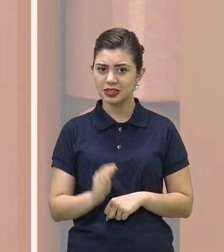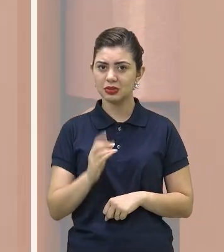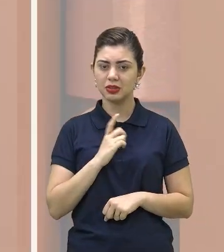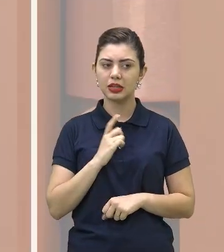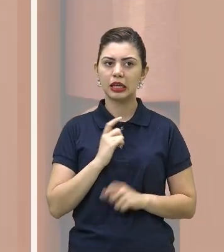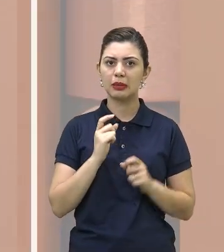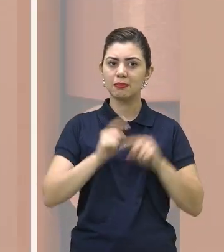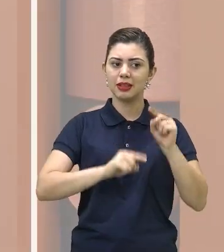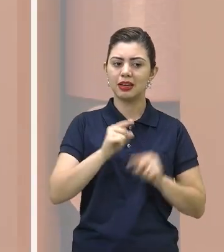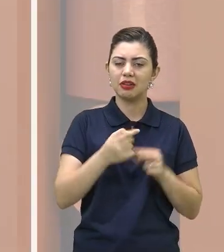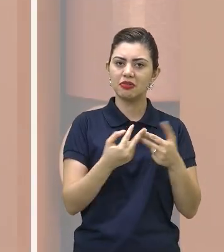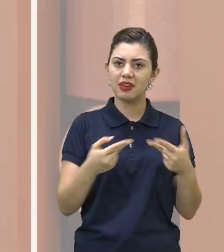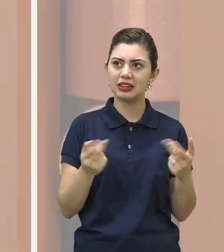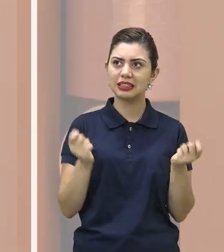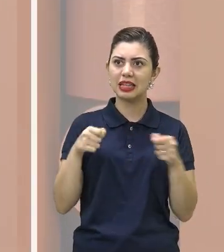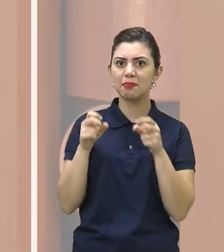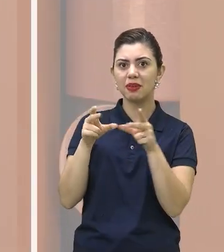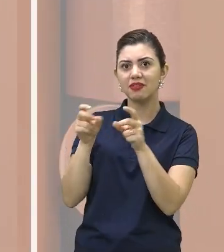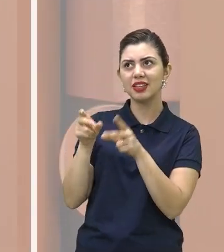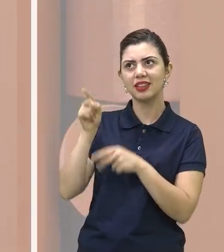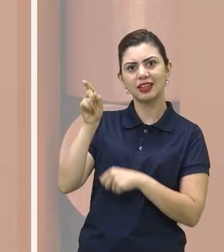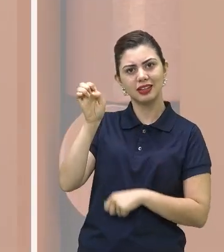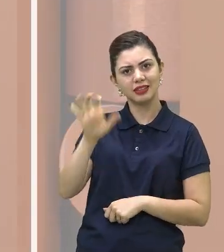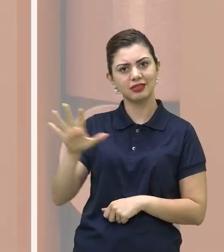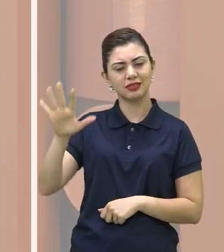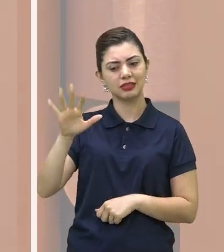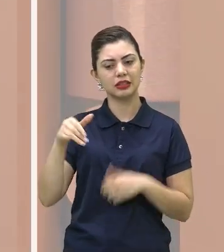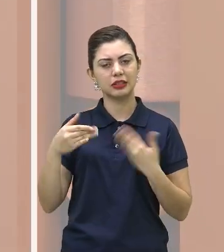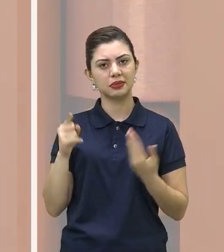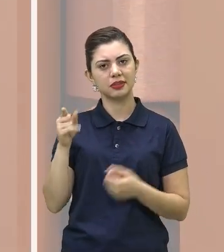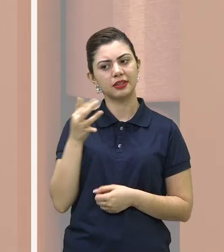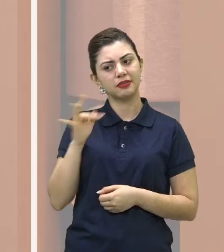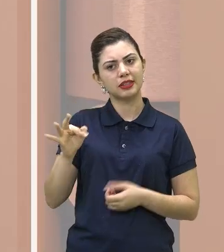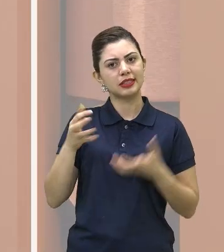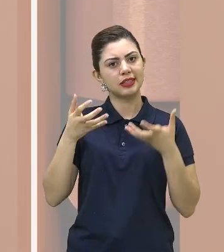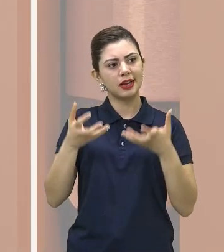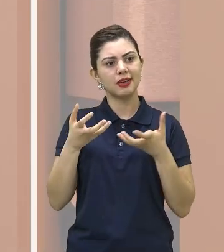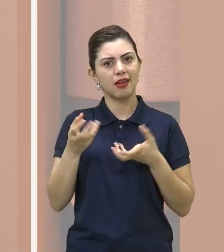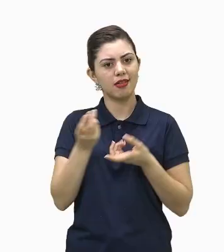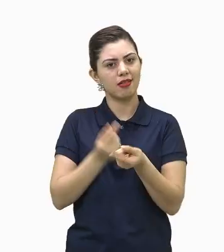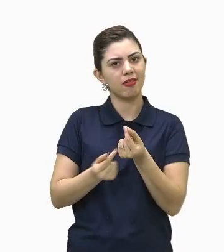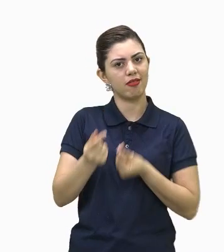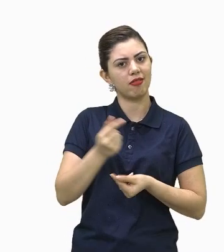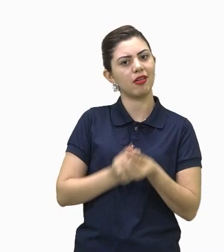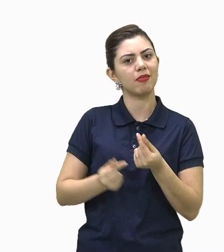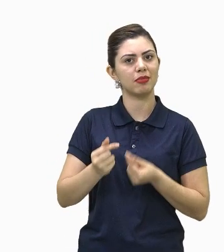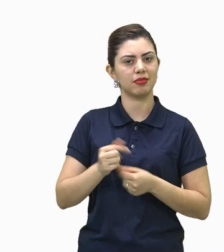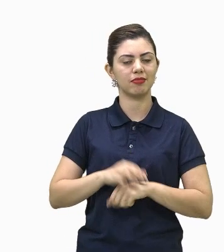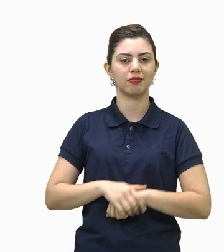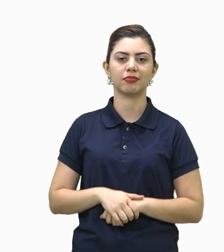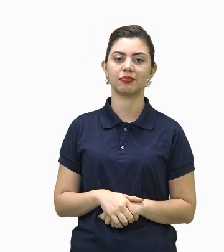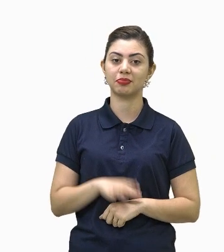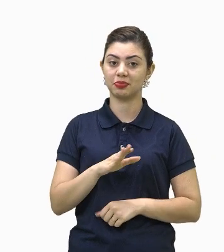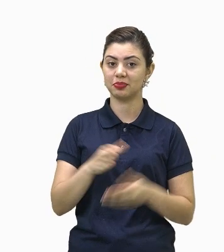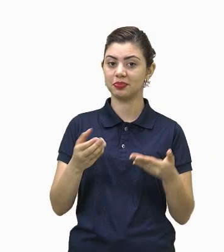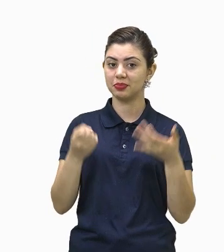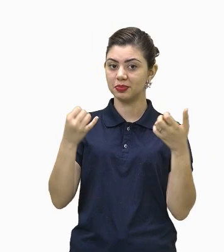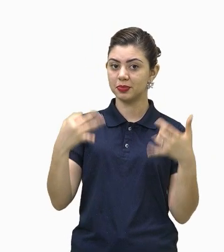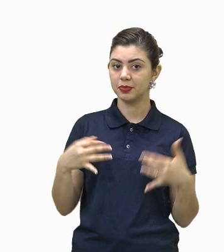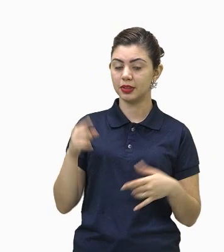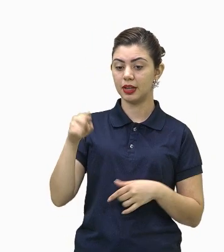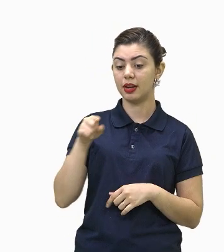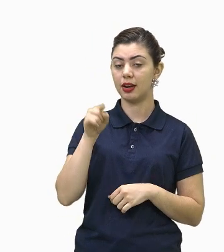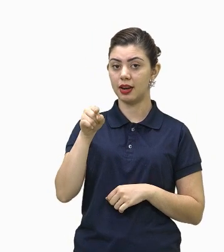na Europa. Então eles precisam então entrar nesse mercado, tá certo? Então, vamos acompanhar agora a França equinocial